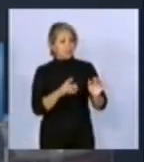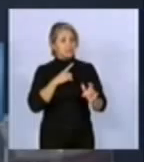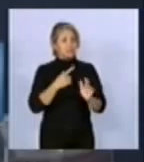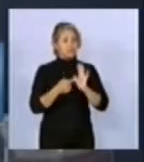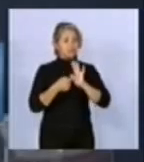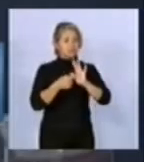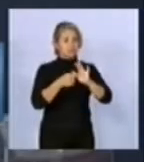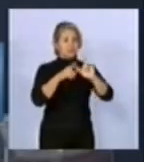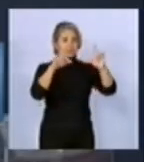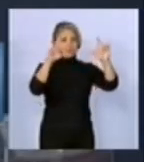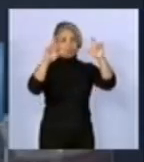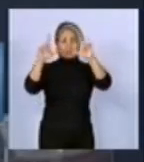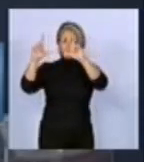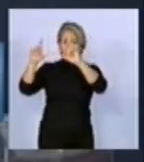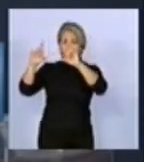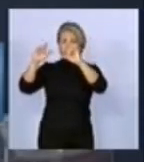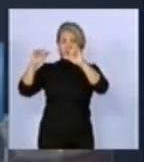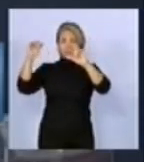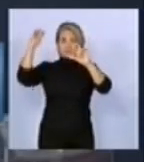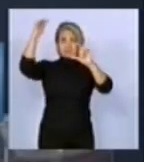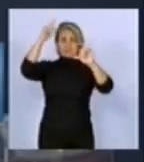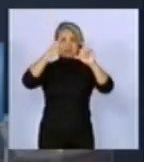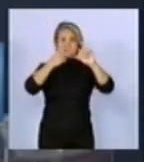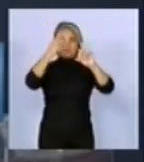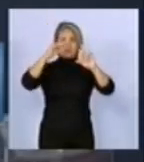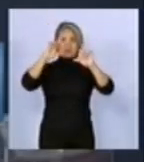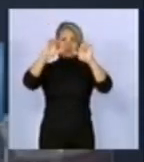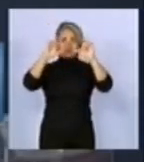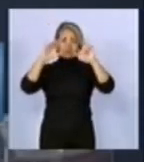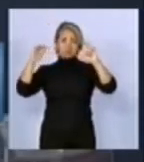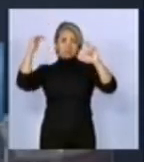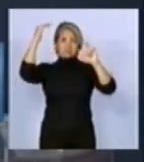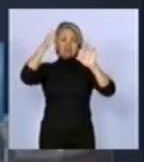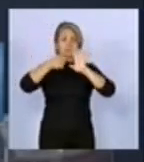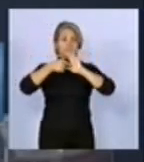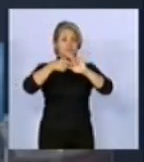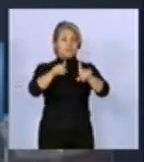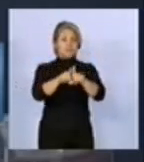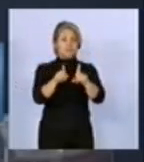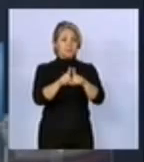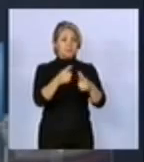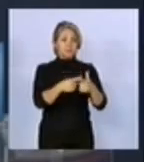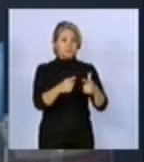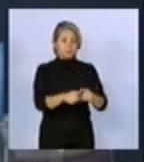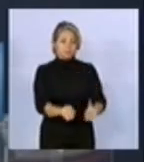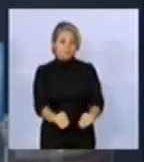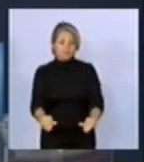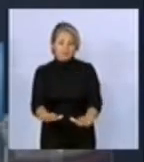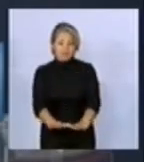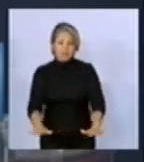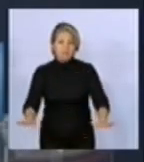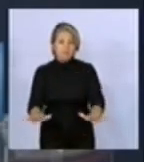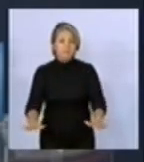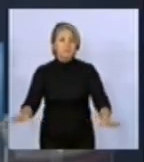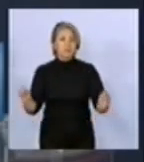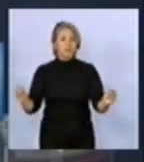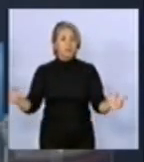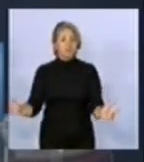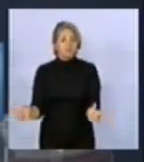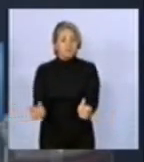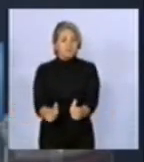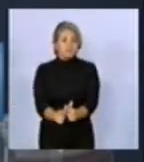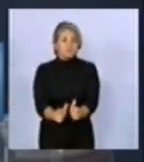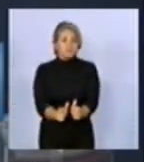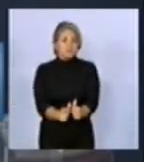ilustrar a foto superior as duas fotos superiores Elas mostram o problema do terraceamento e como ela diminui muito o